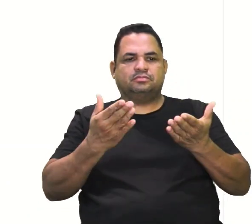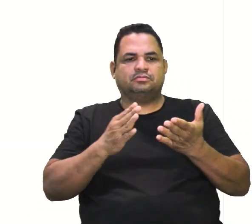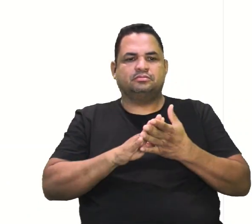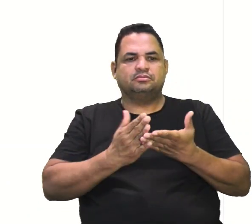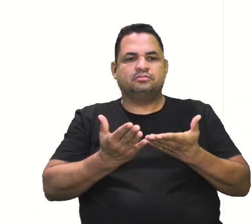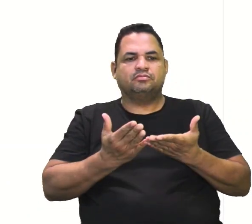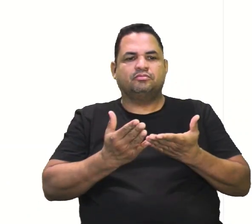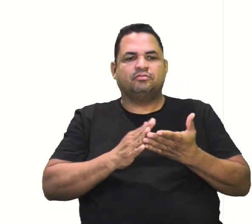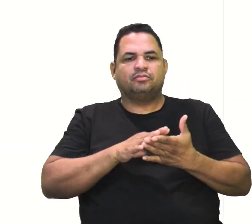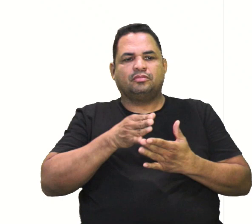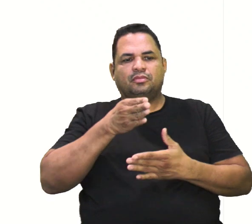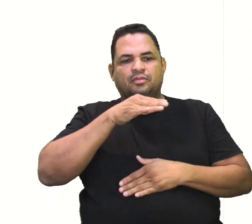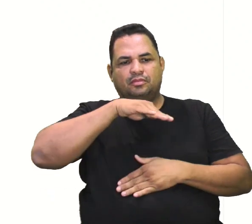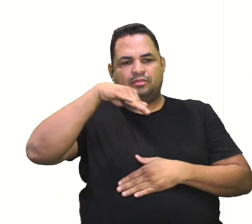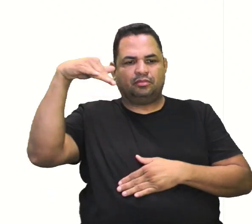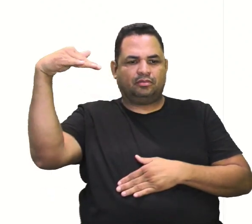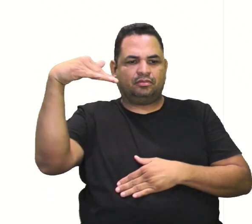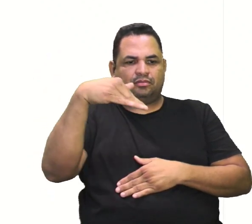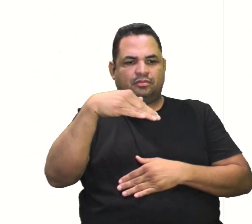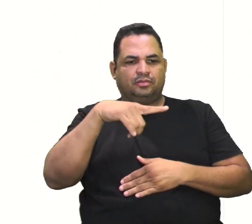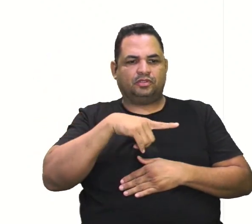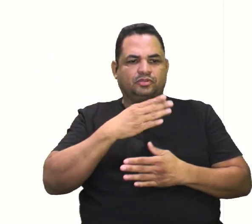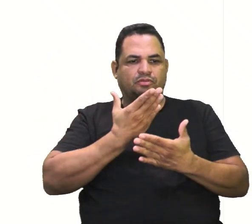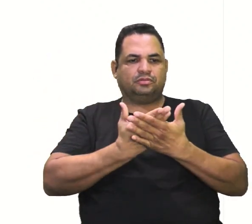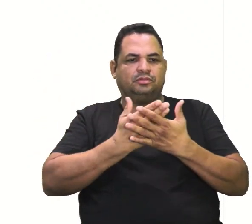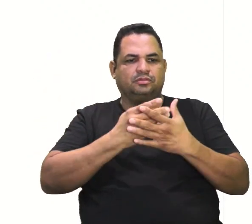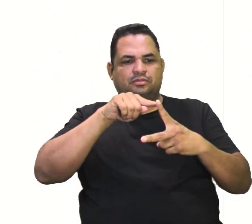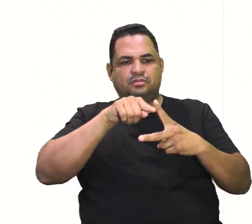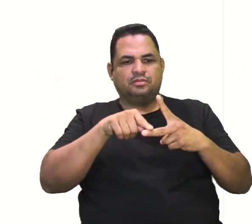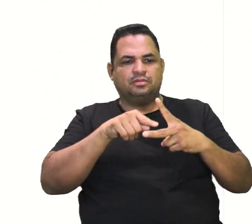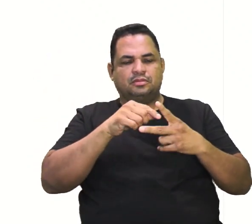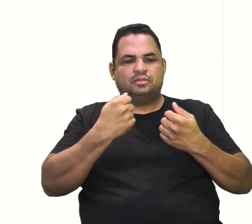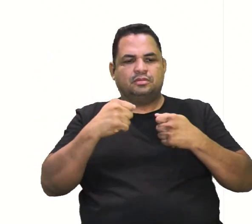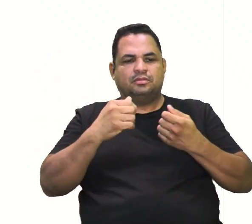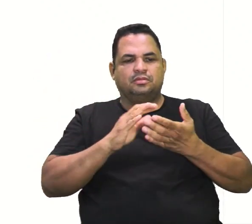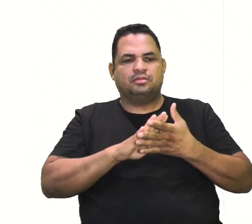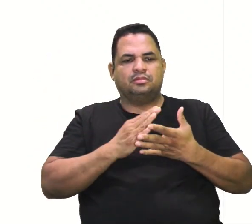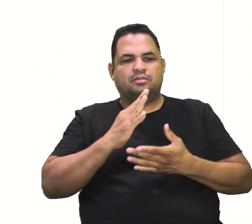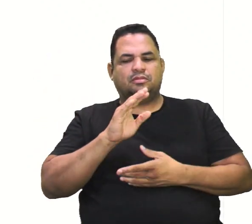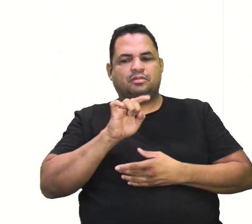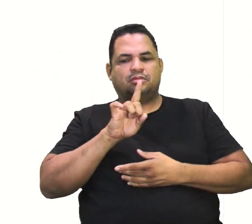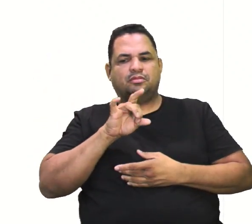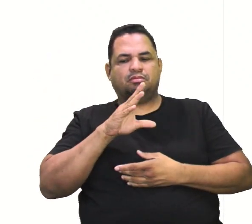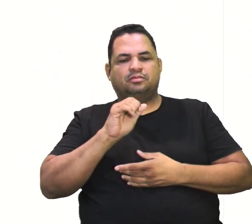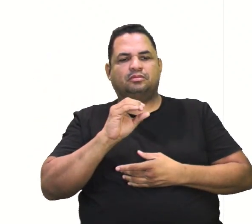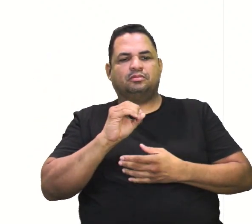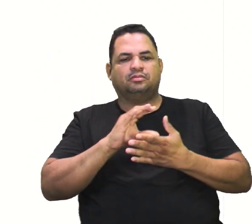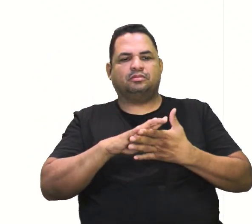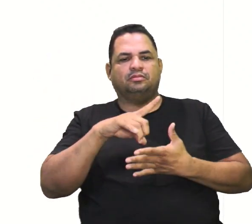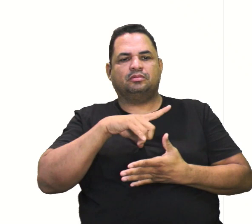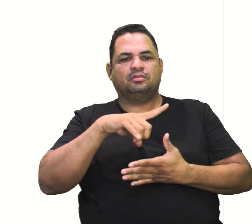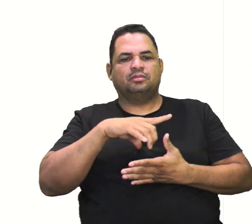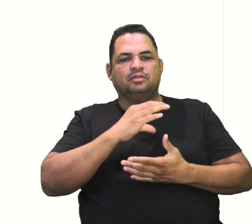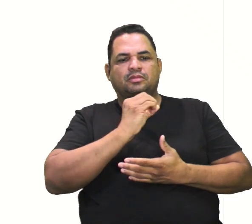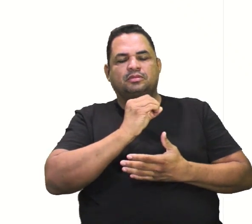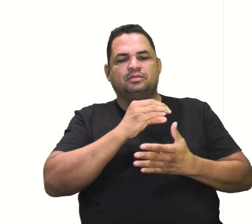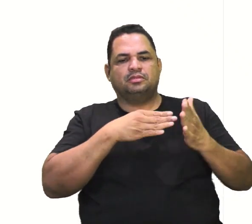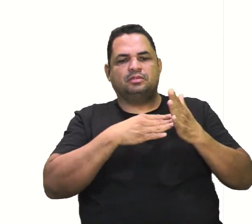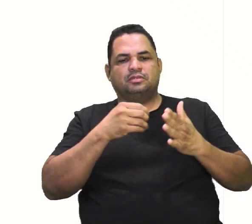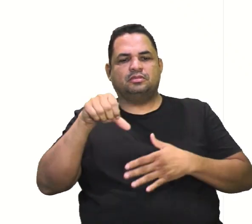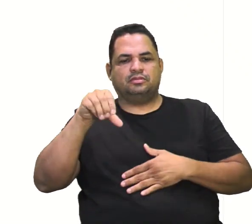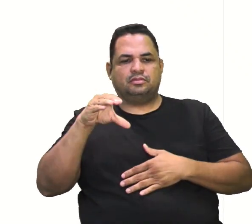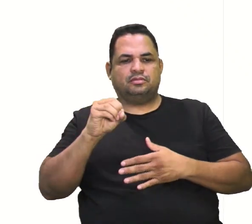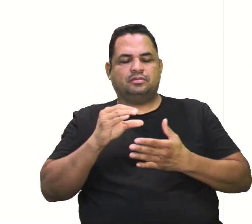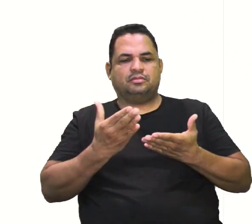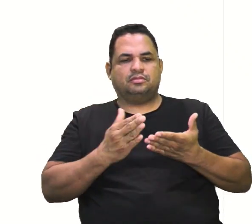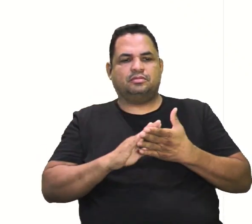na inclinação da reta a gente viu a parte de ângulos. Isso, vimos que o ângulo pode ser agudo. Ângulo agudo é aquele que está entre 0 e